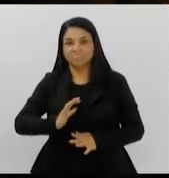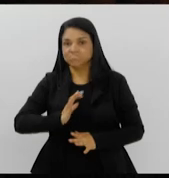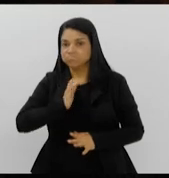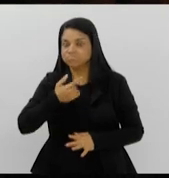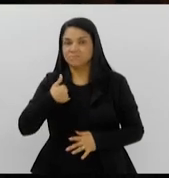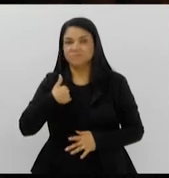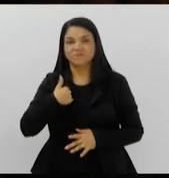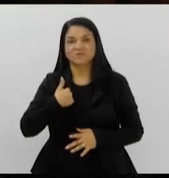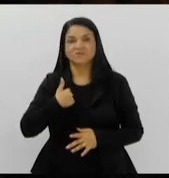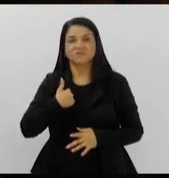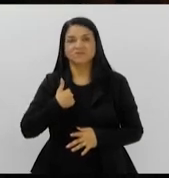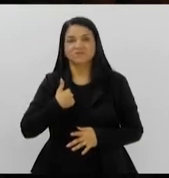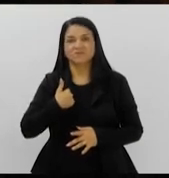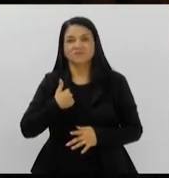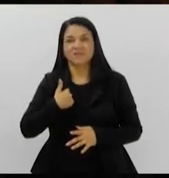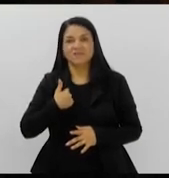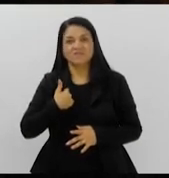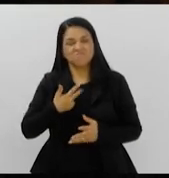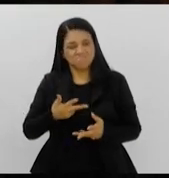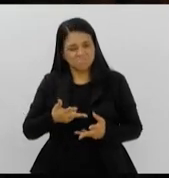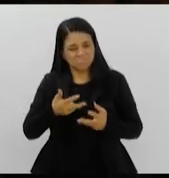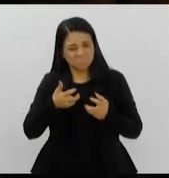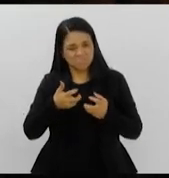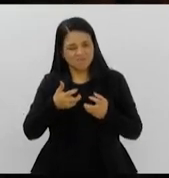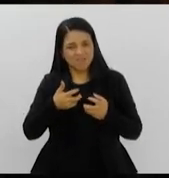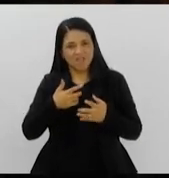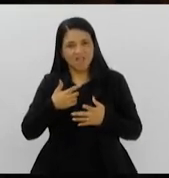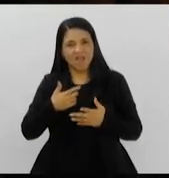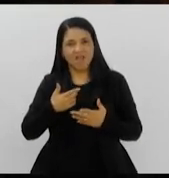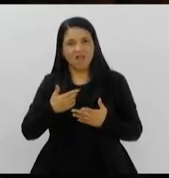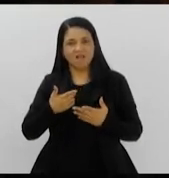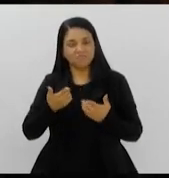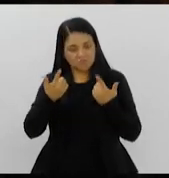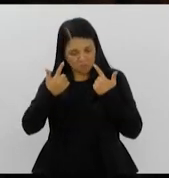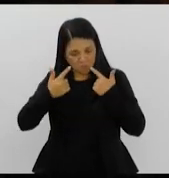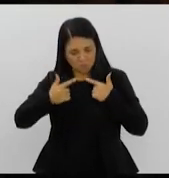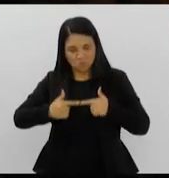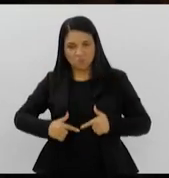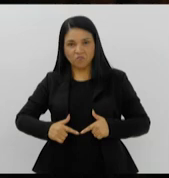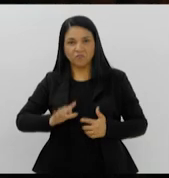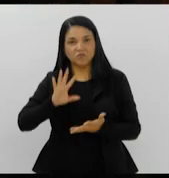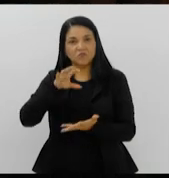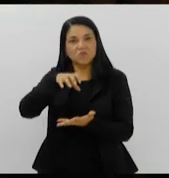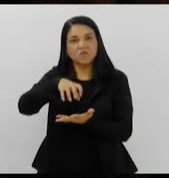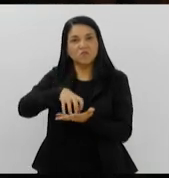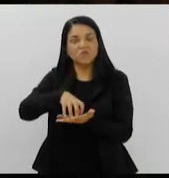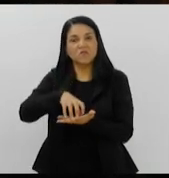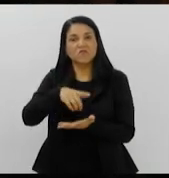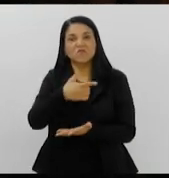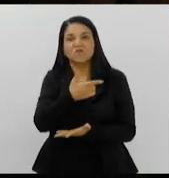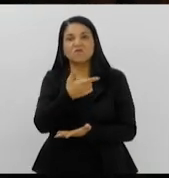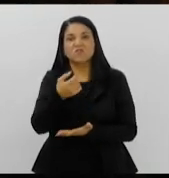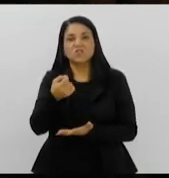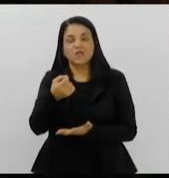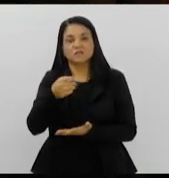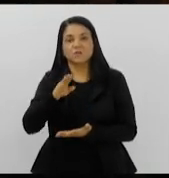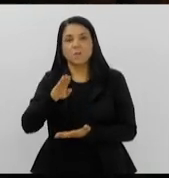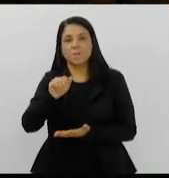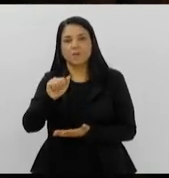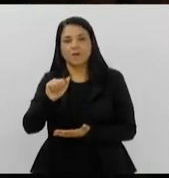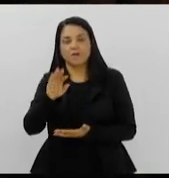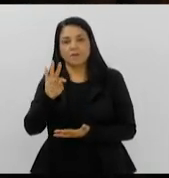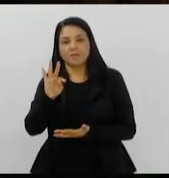a lavagem de mão, a omissão do 20º Batalhão. Foi muito